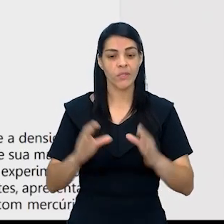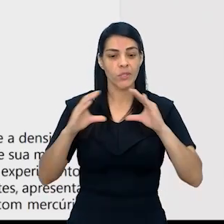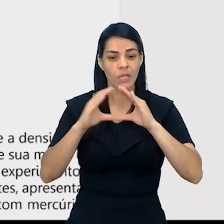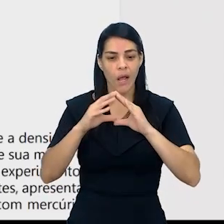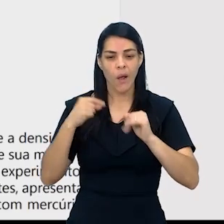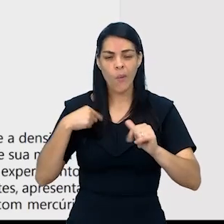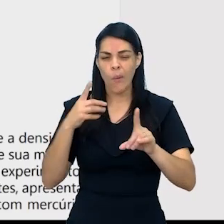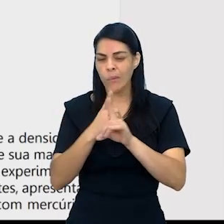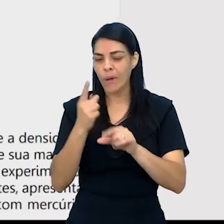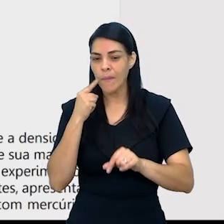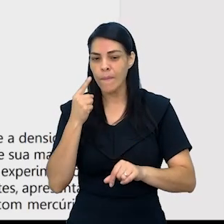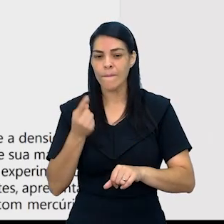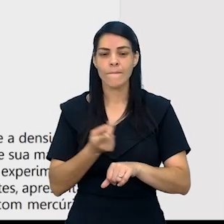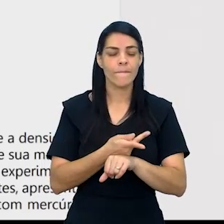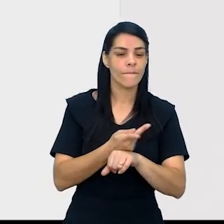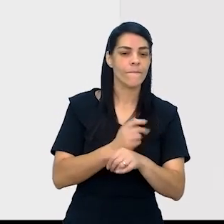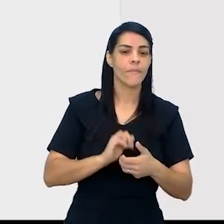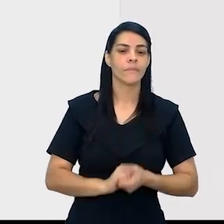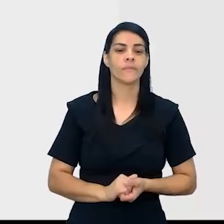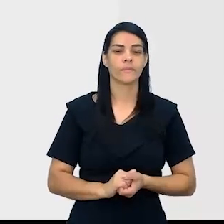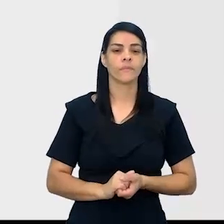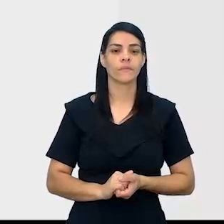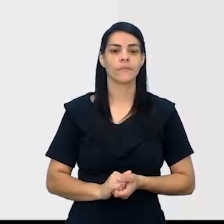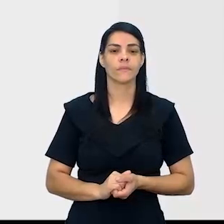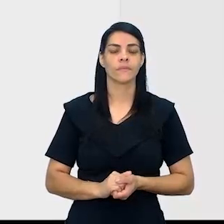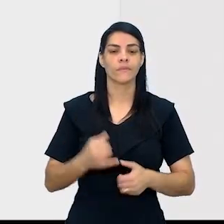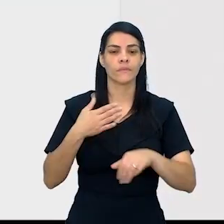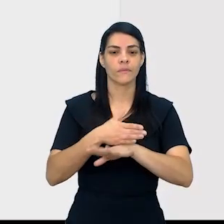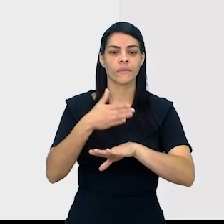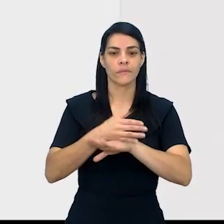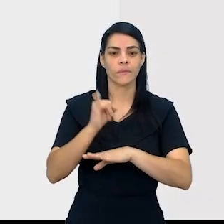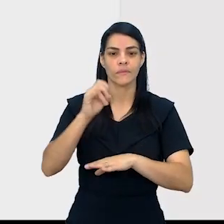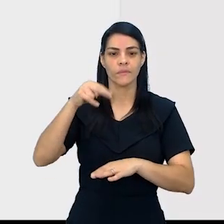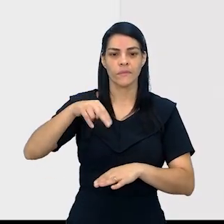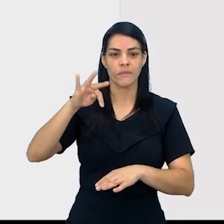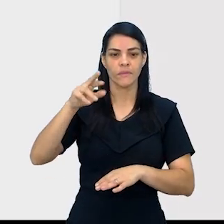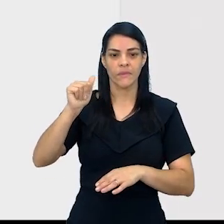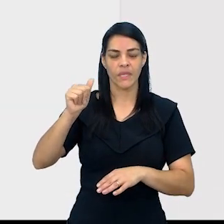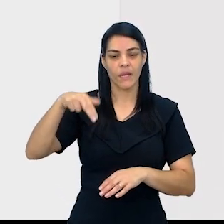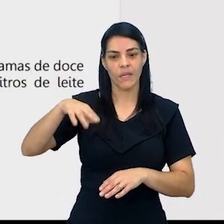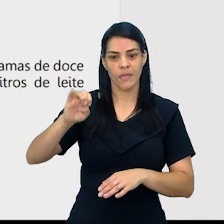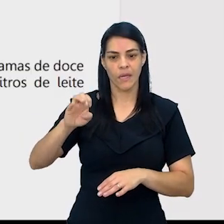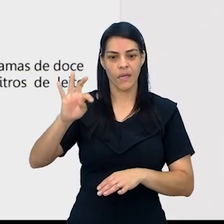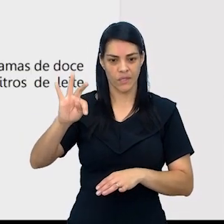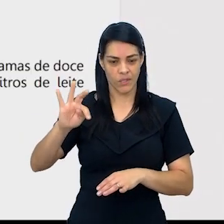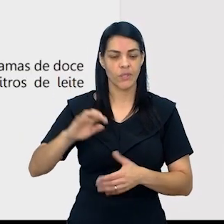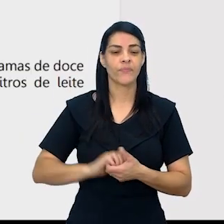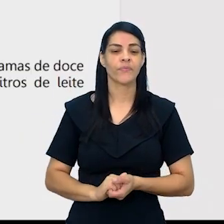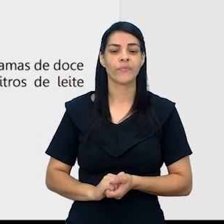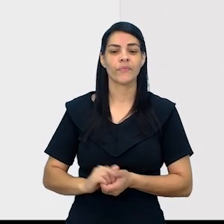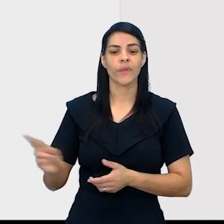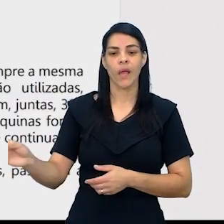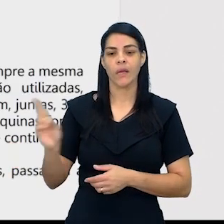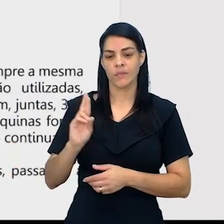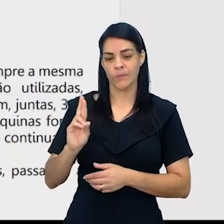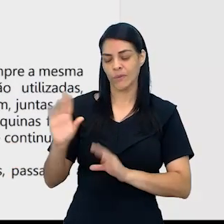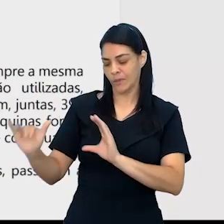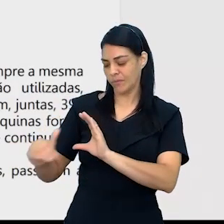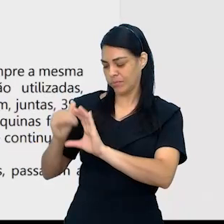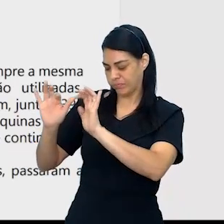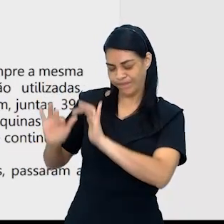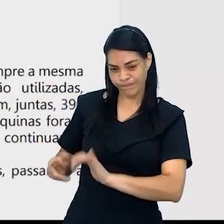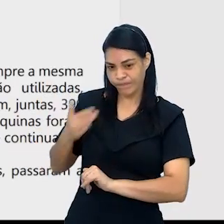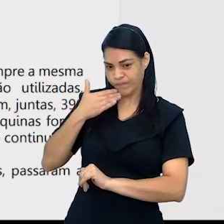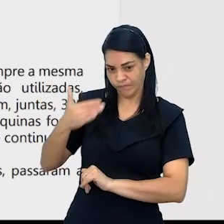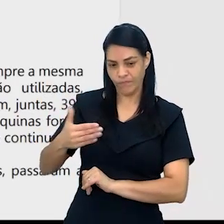só para o acesso à internet respondendo a ao professor a professora aqui que